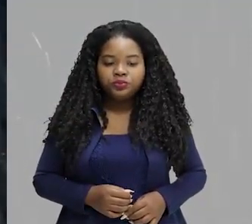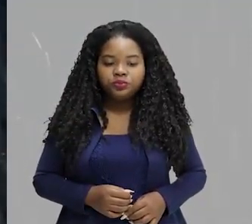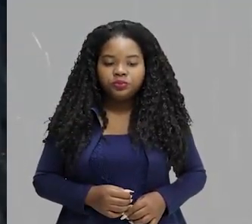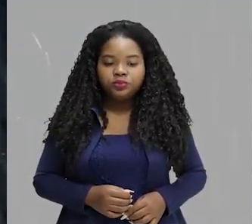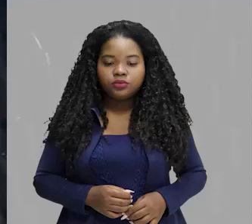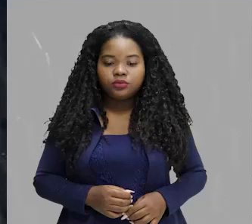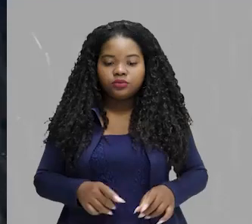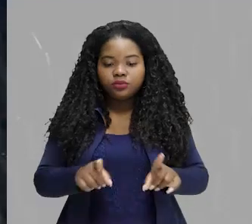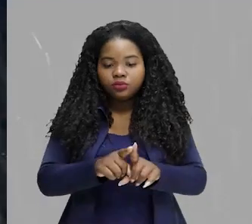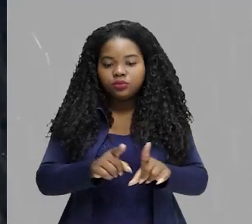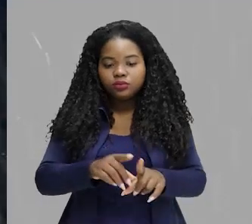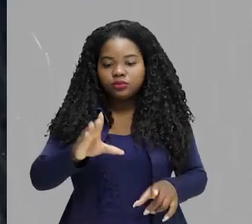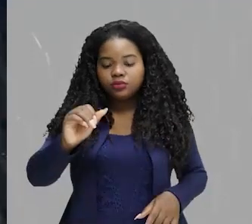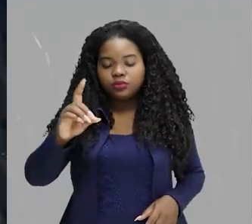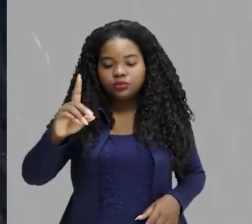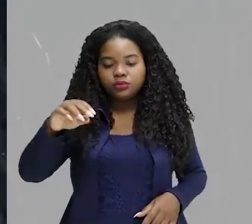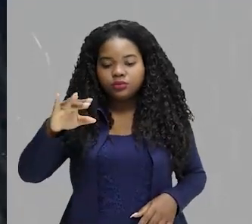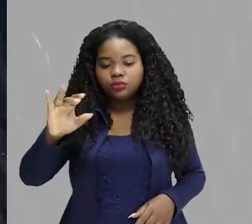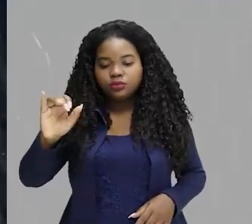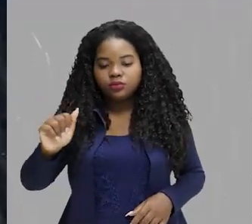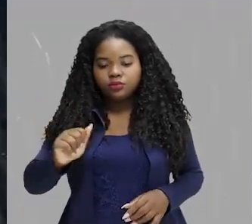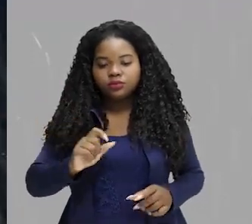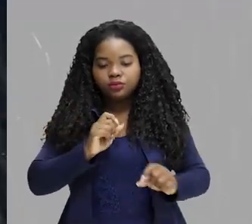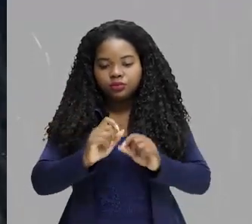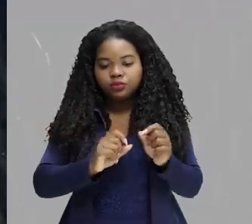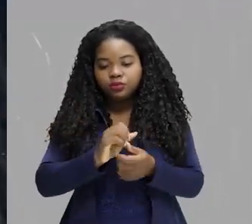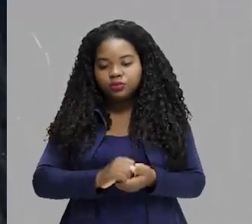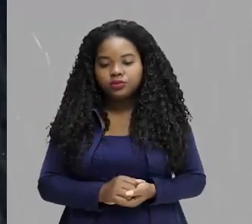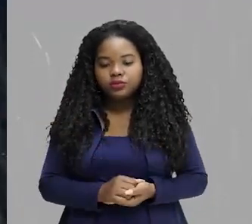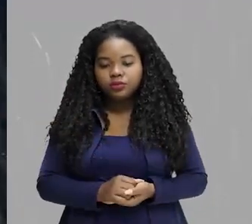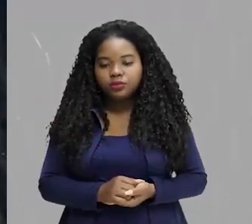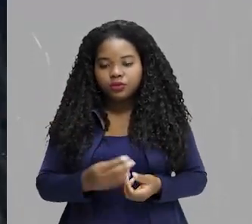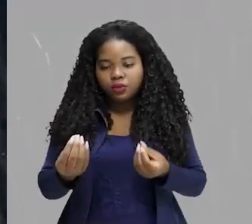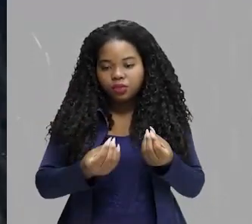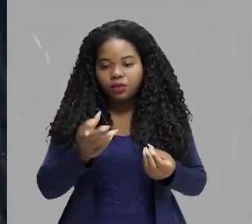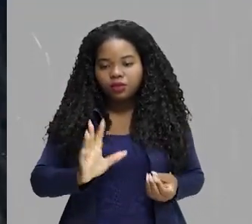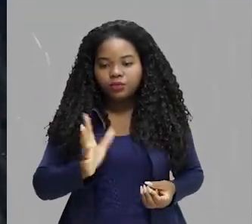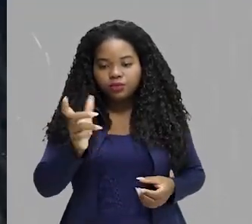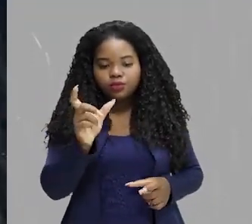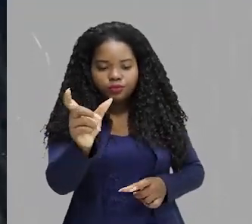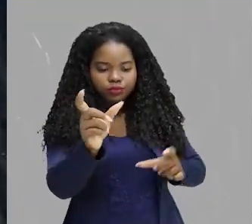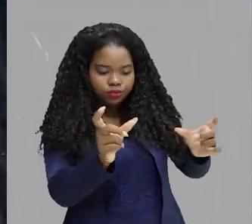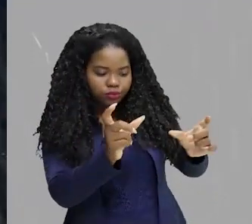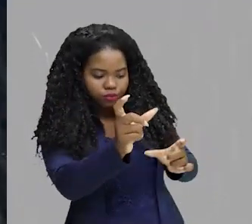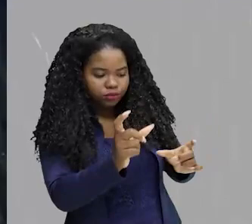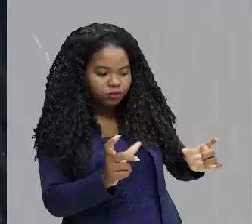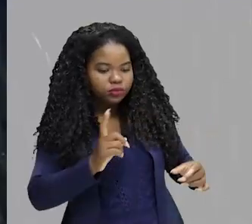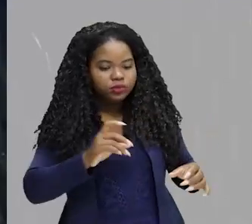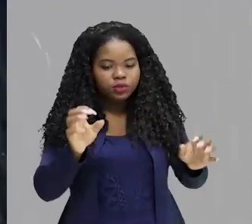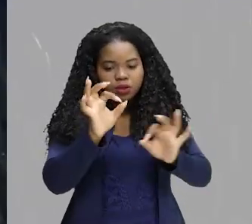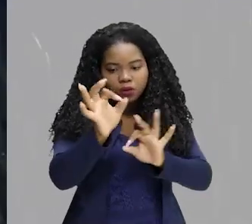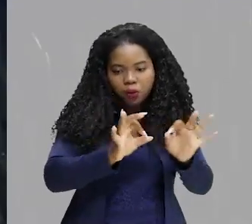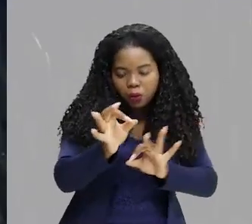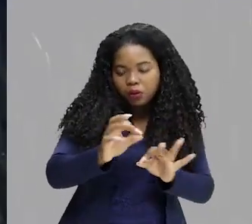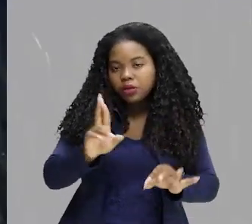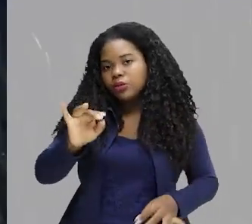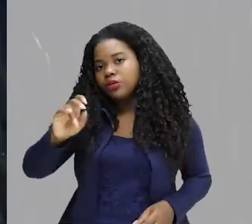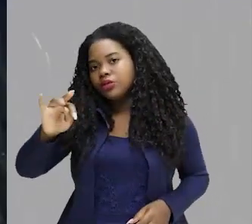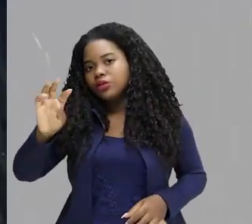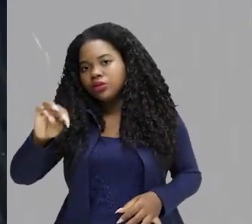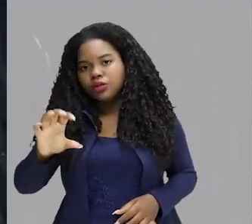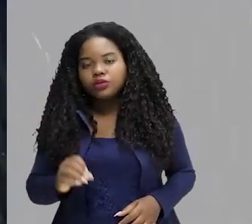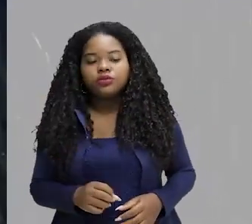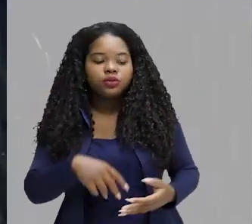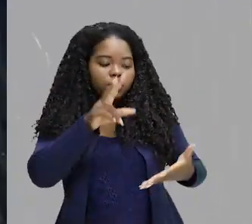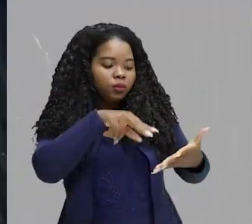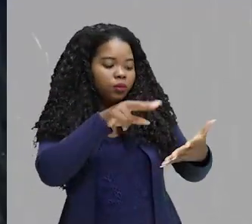uma cadência. A cadência é justamente esse fluxo que as palavras vão seguir para dar um ritmo na hora de